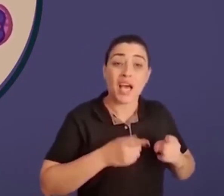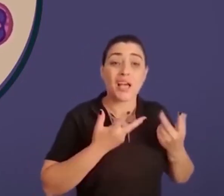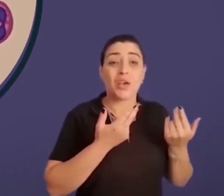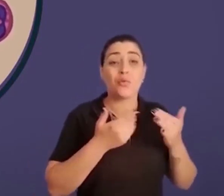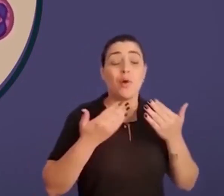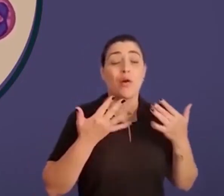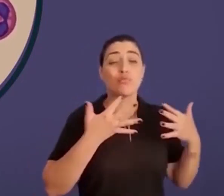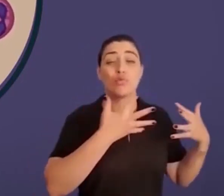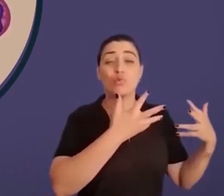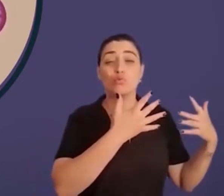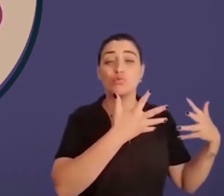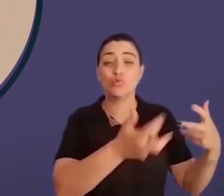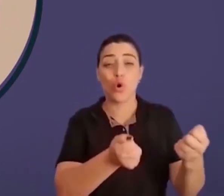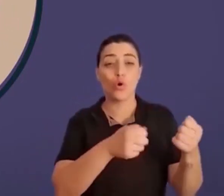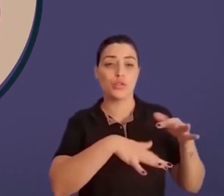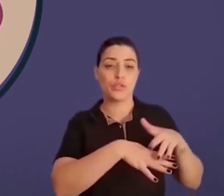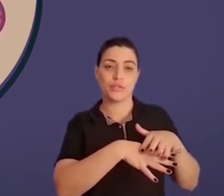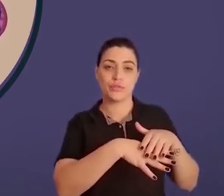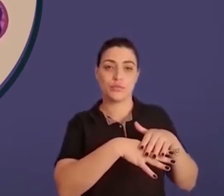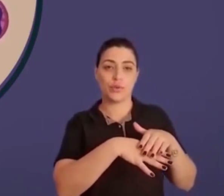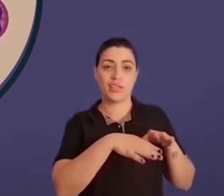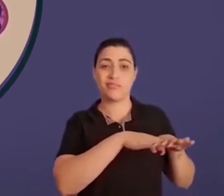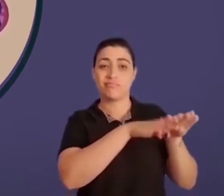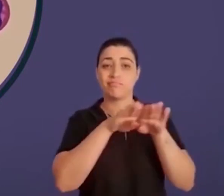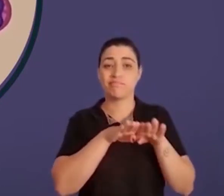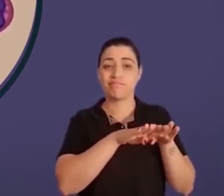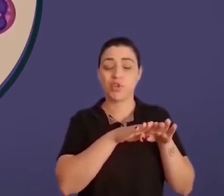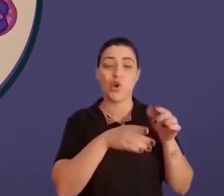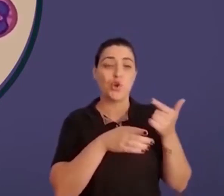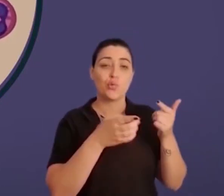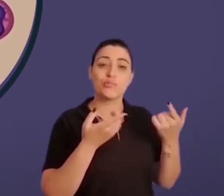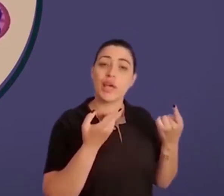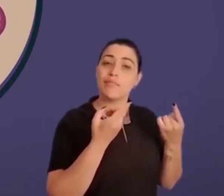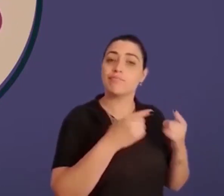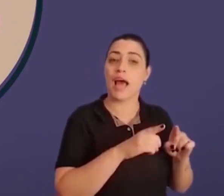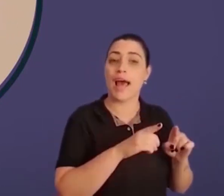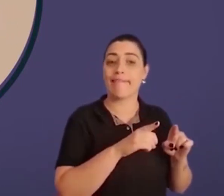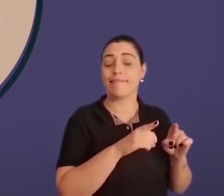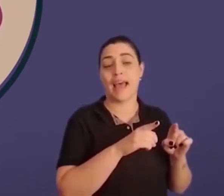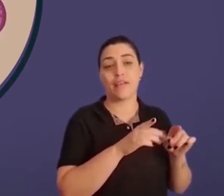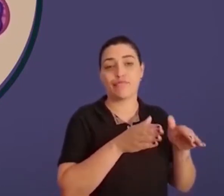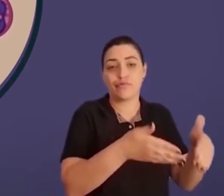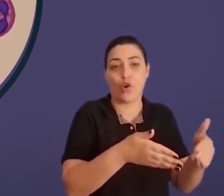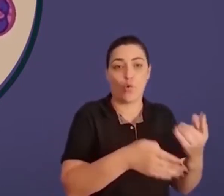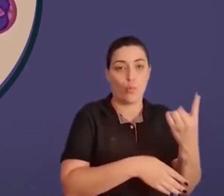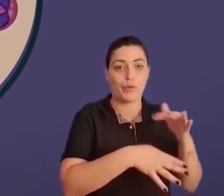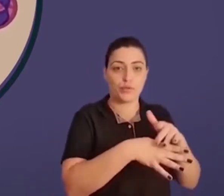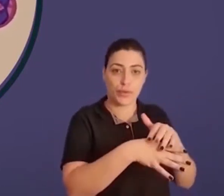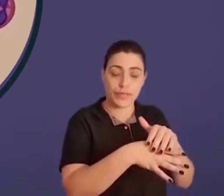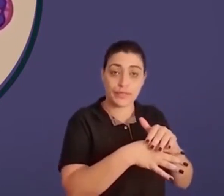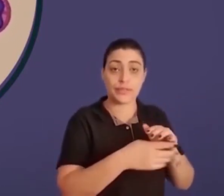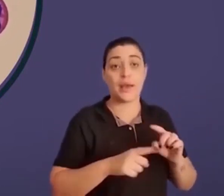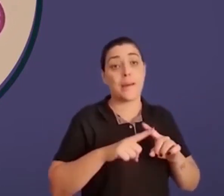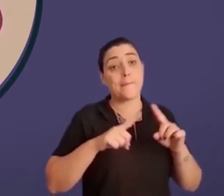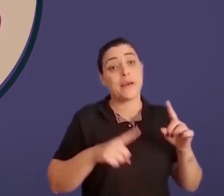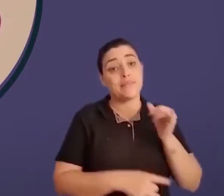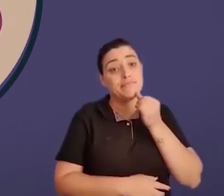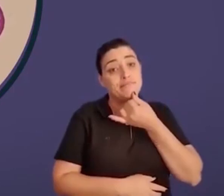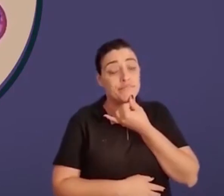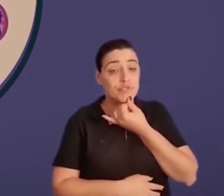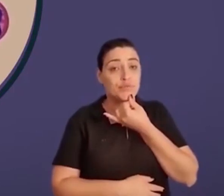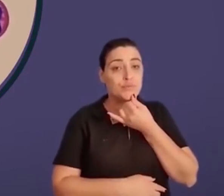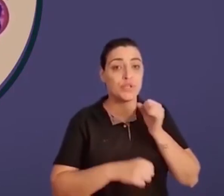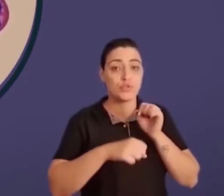substâncias químicas e células que tentam matar indiscriminadamente qualquer agente infeccioso que penetre o organismo.